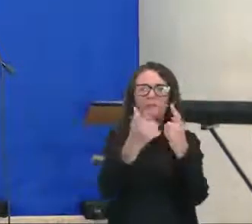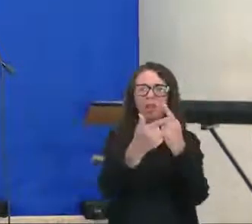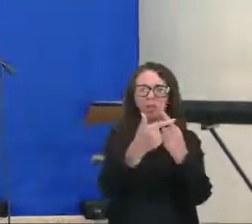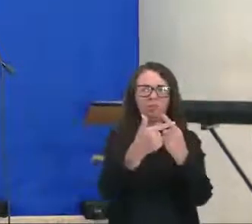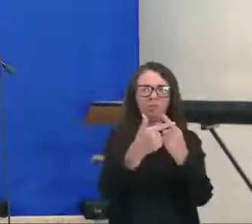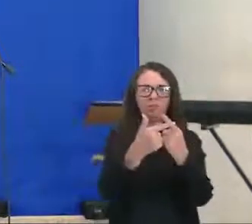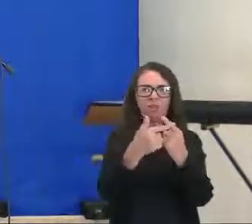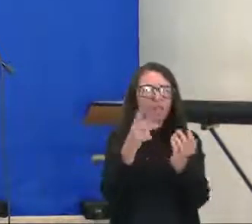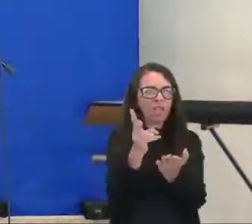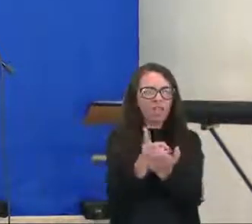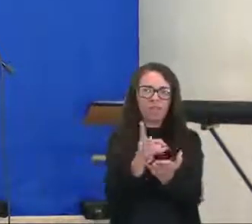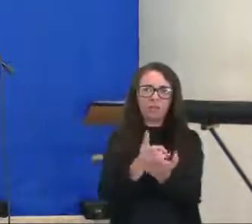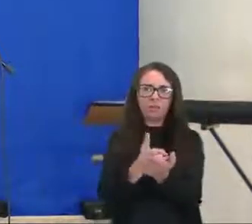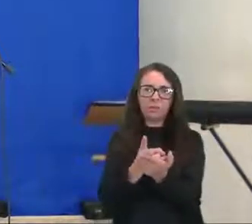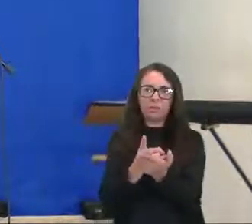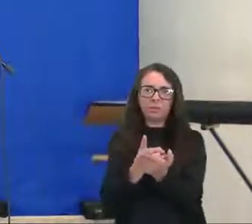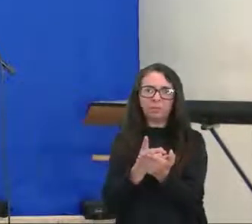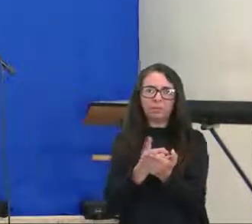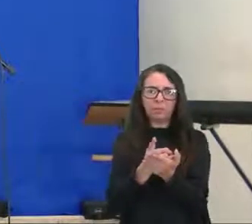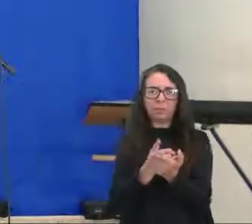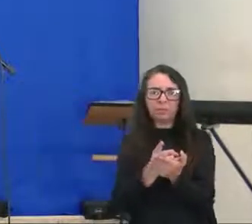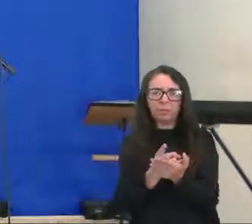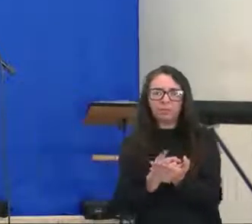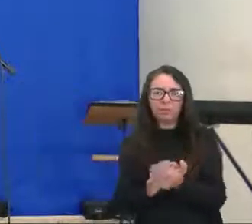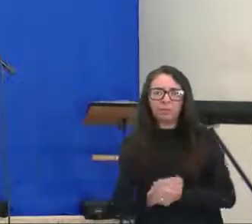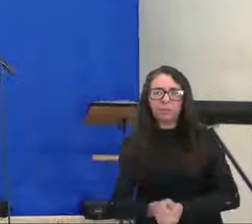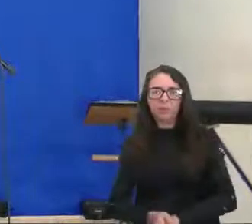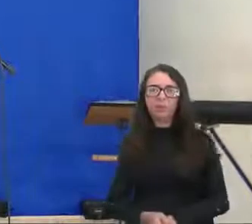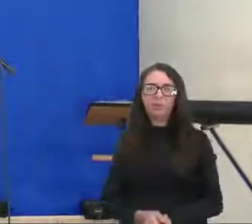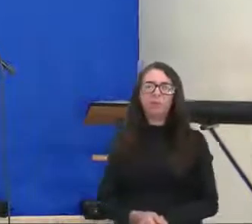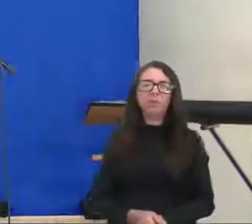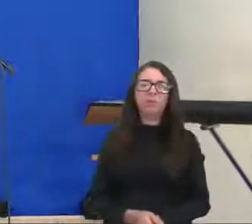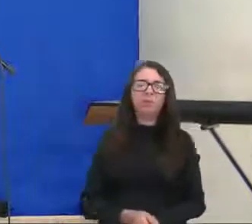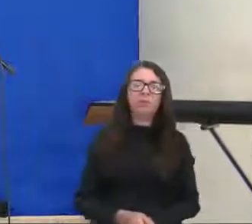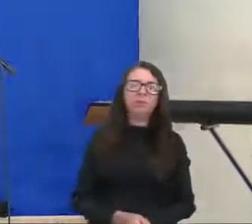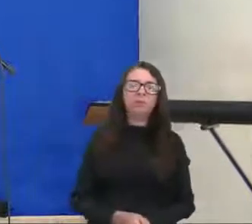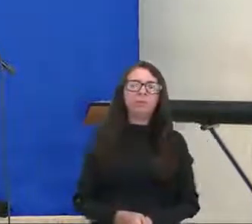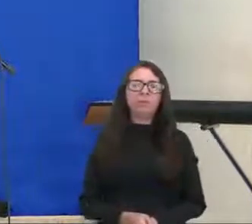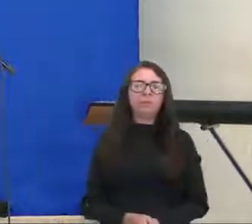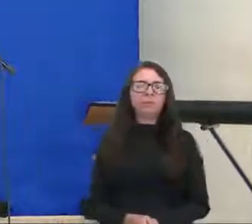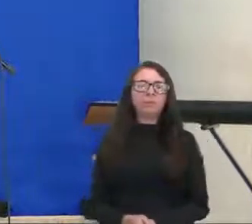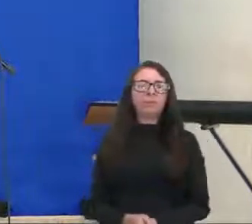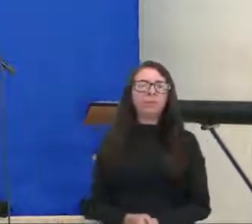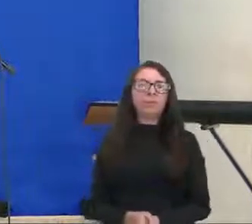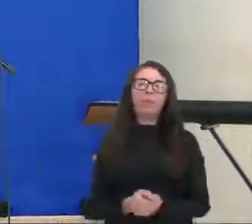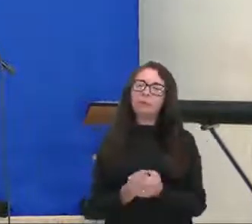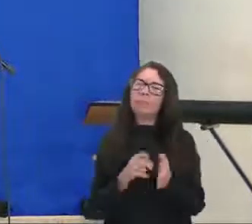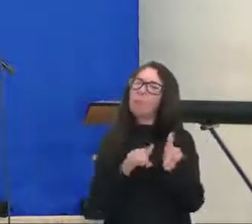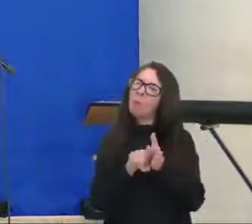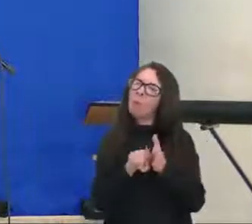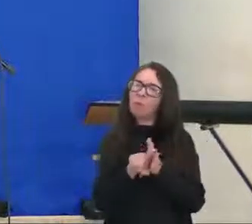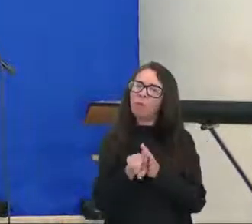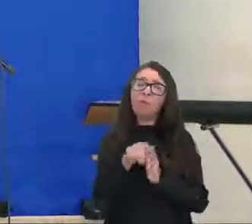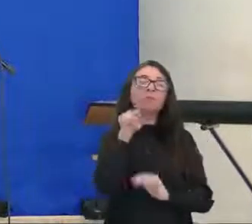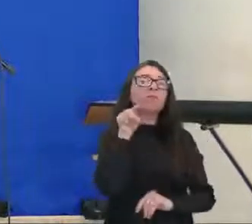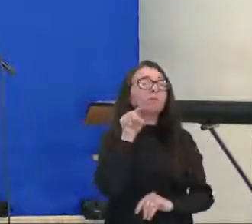Você entende que você precisa um dos outros dentro do corpo de Cristo? Uma reflexão para nós aqui.